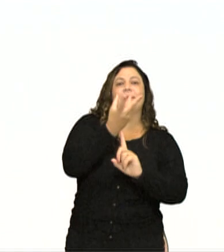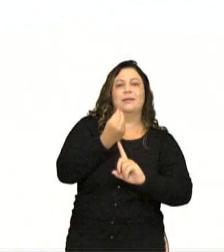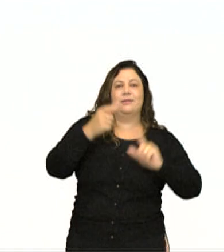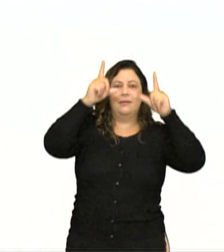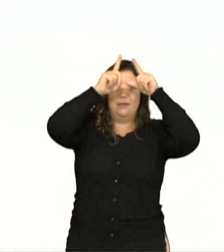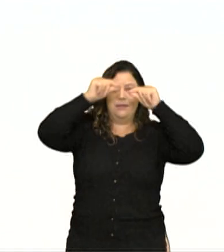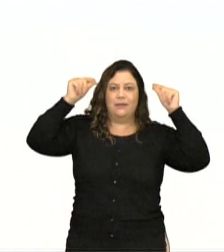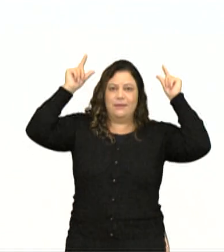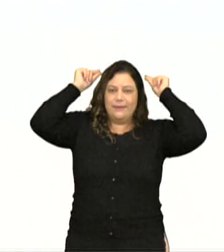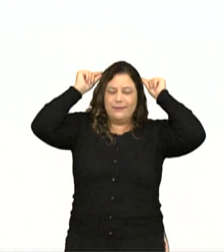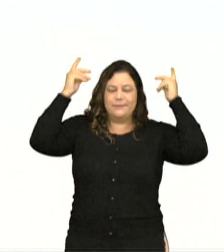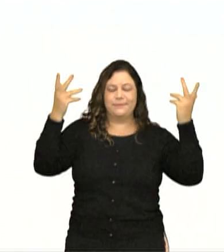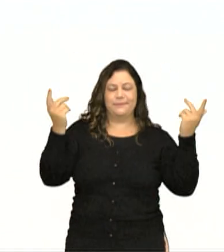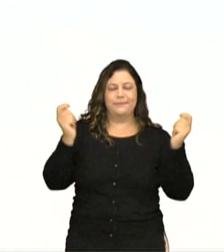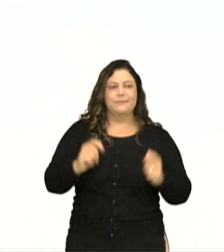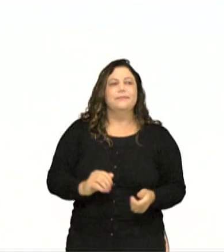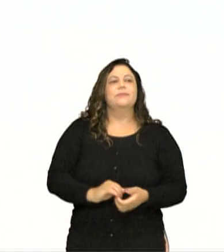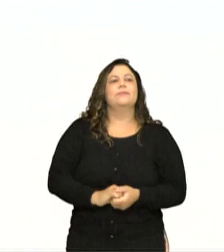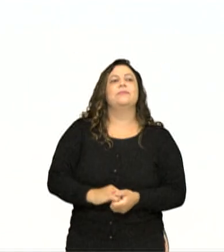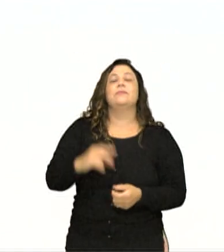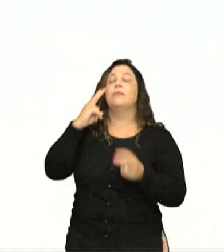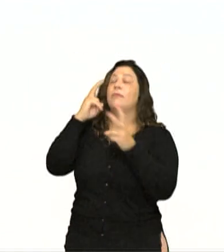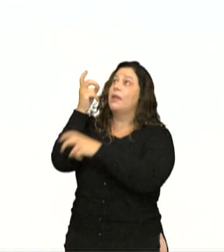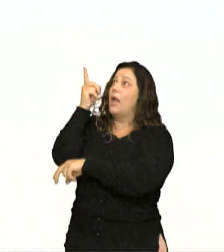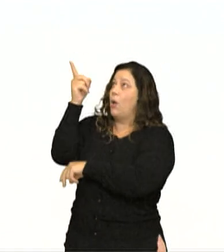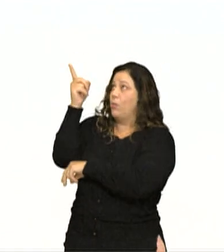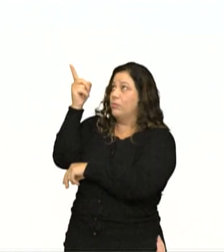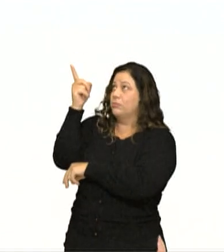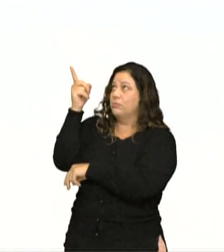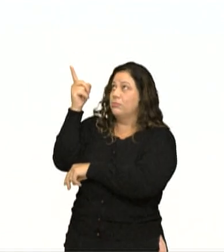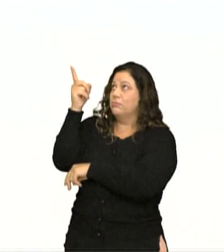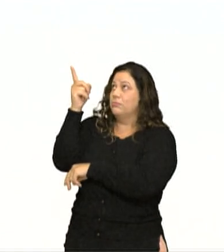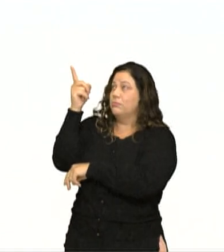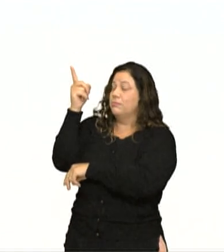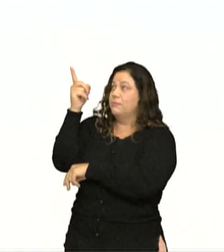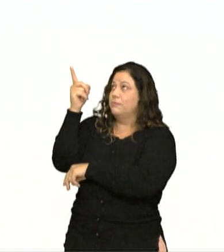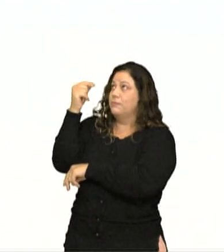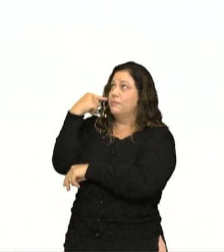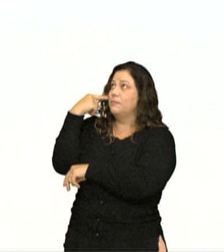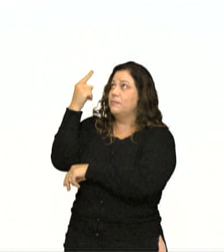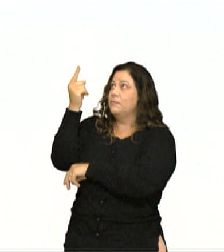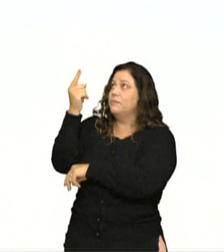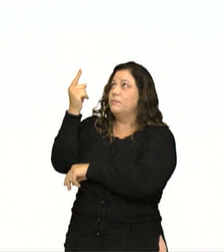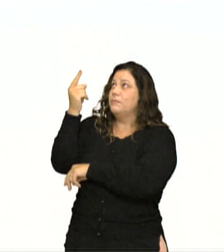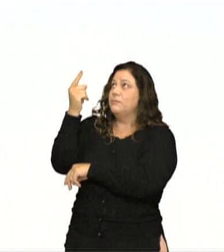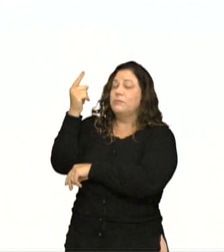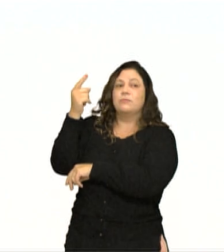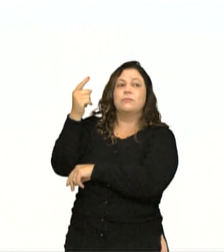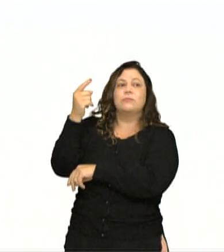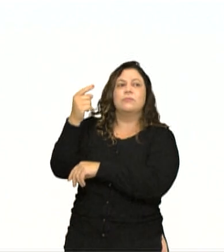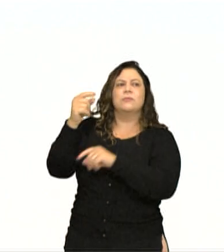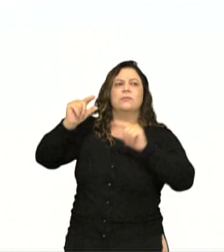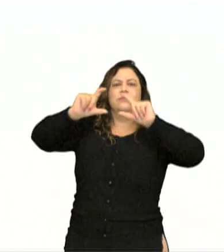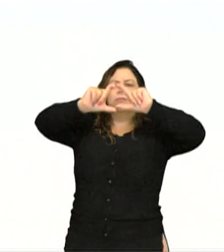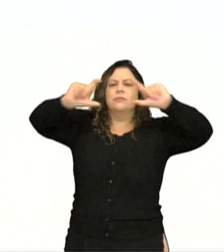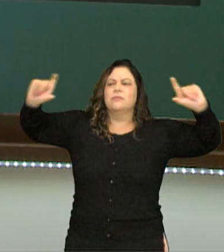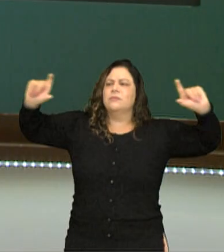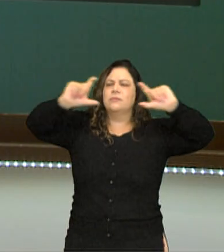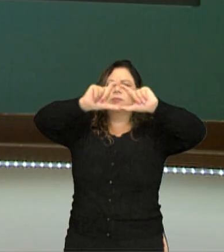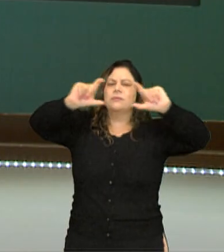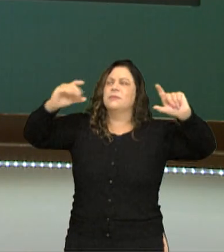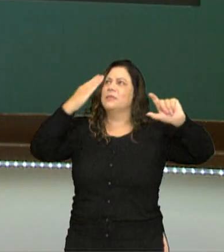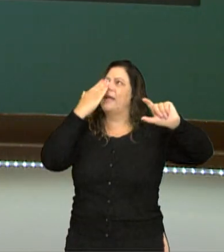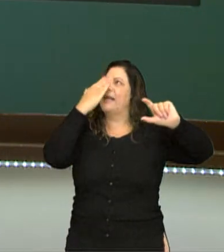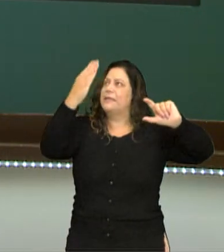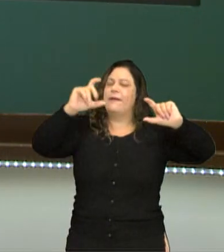Então, olha só, né, a tridimensionalidade. Então, aqui, ó, a corniça. Então, é essa partezinha aqui, né, o frontal, essa parte aqui da frente,